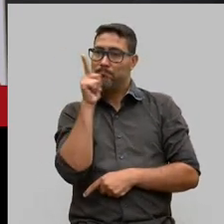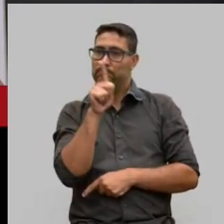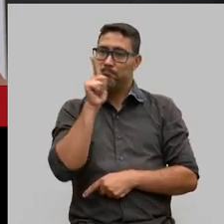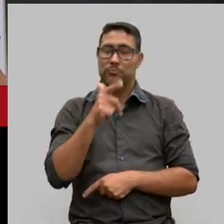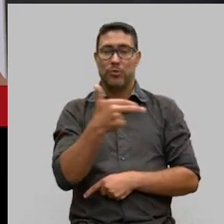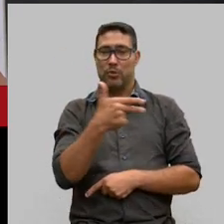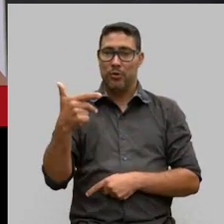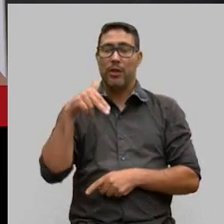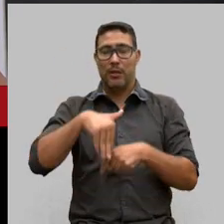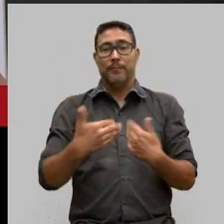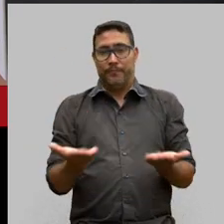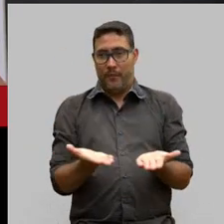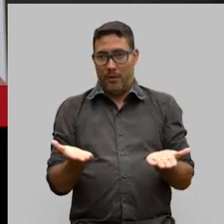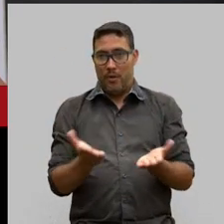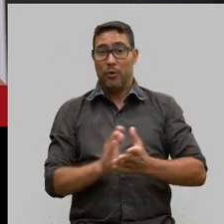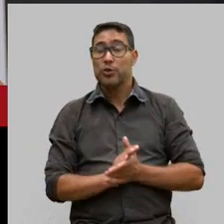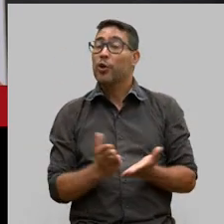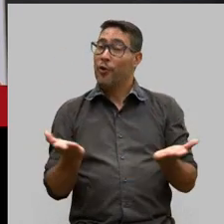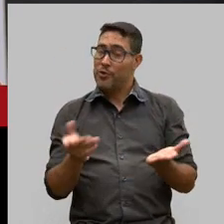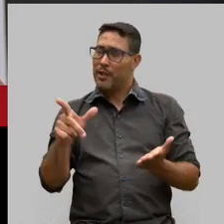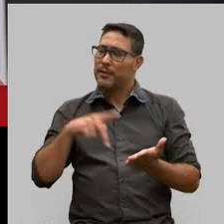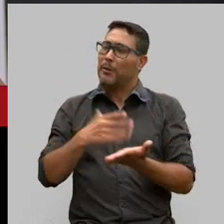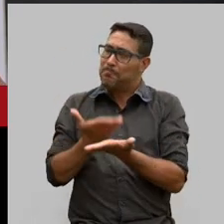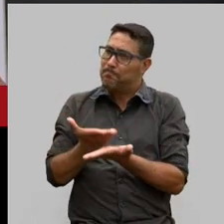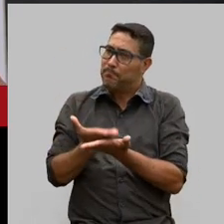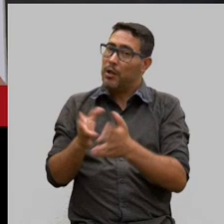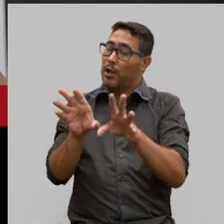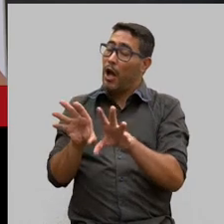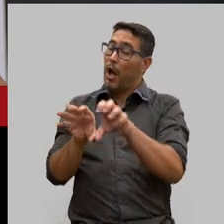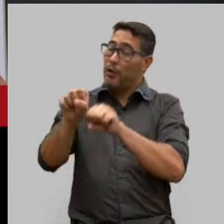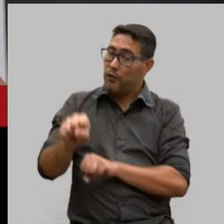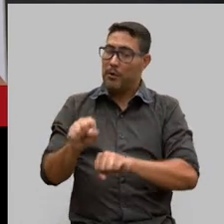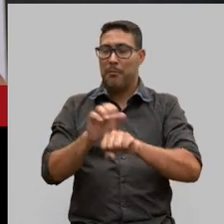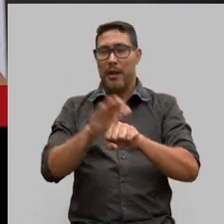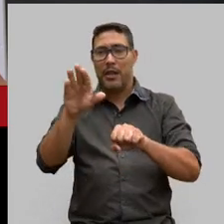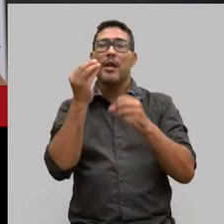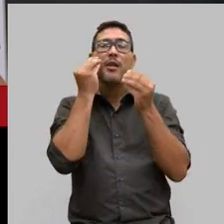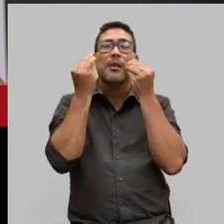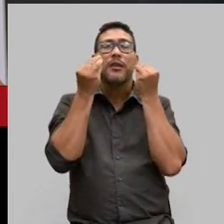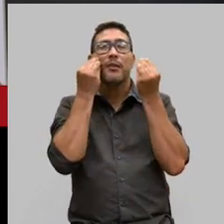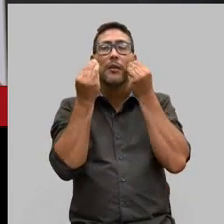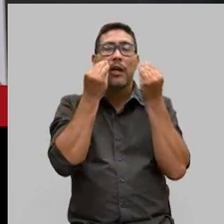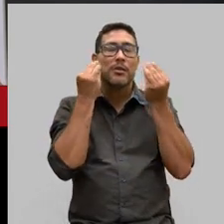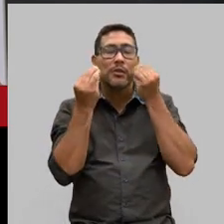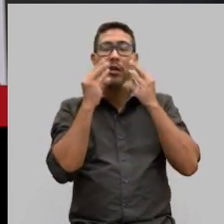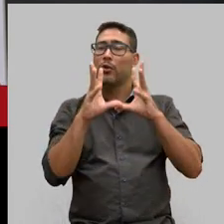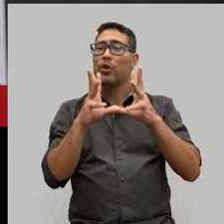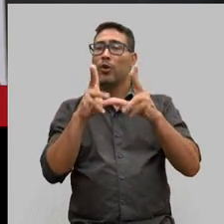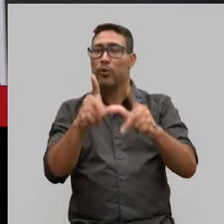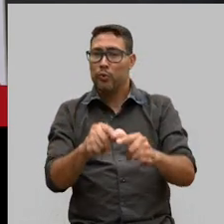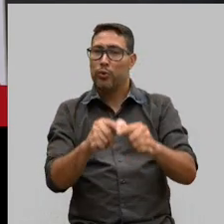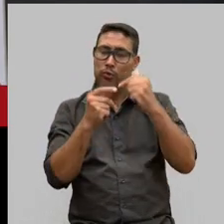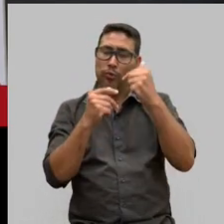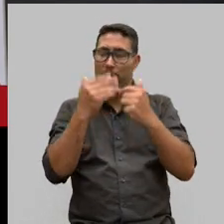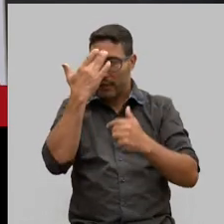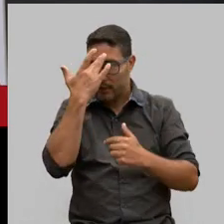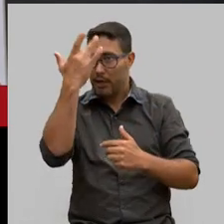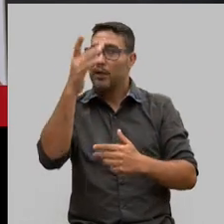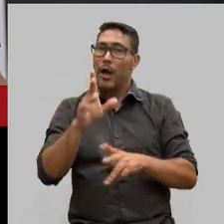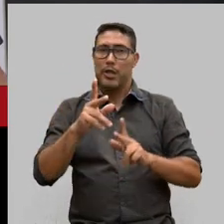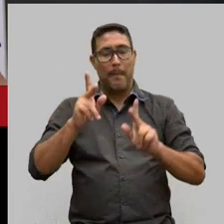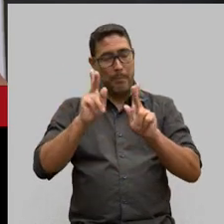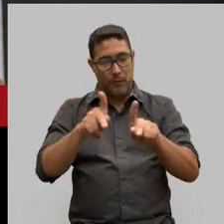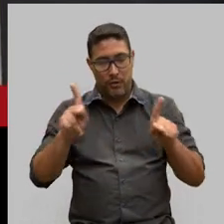hoje hoje ela tá aí estudada formada em estética e Tudo graças a ajuda de professores competentes de